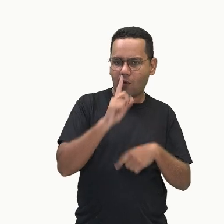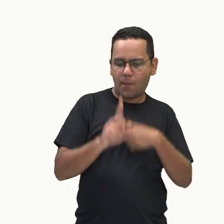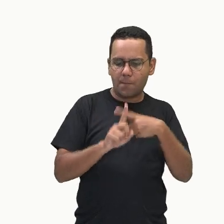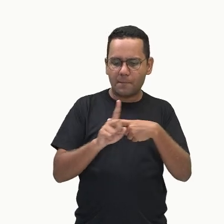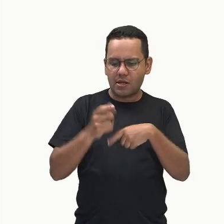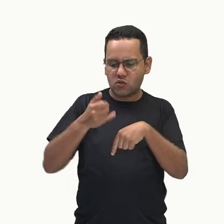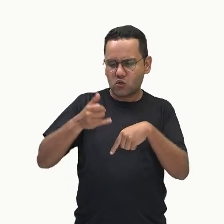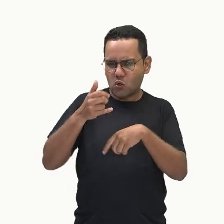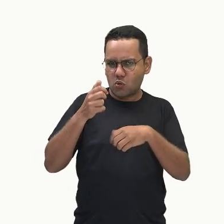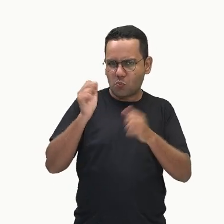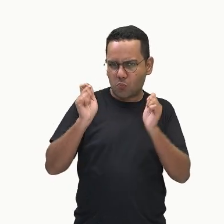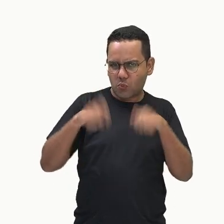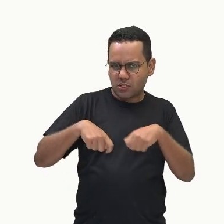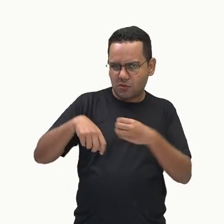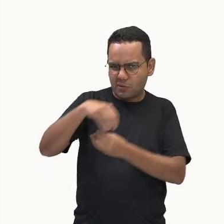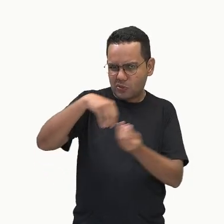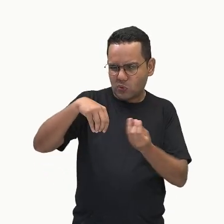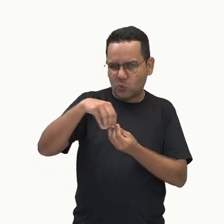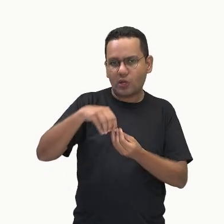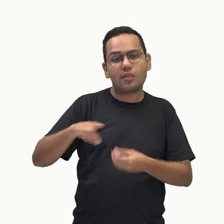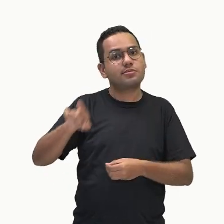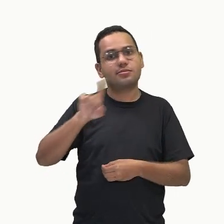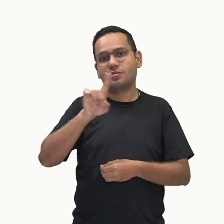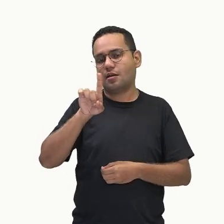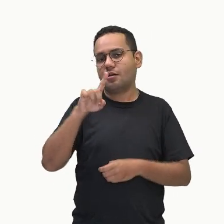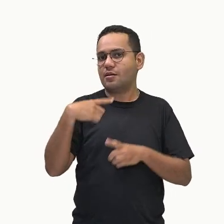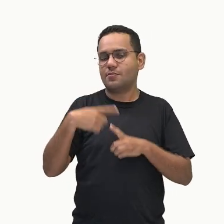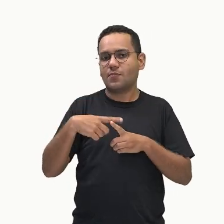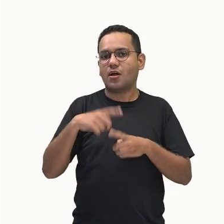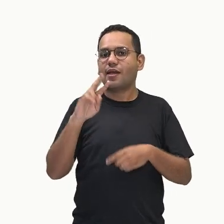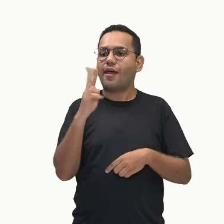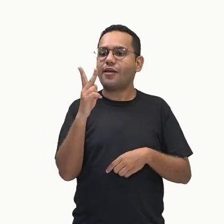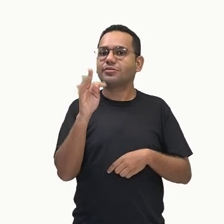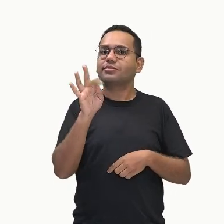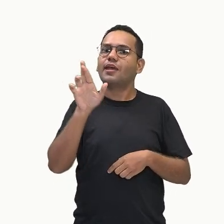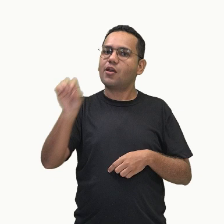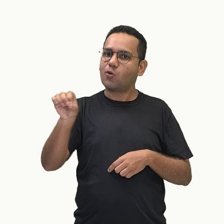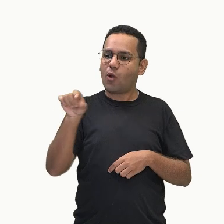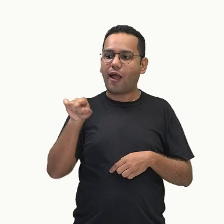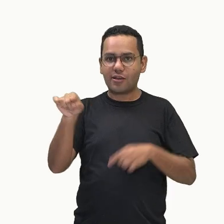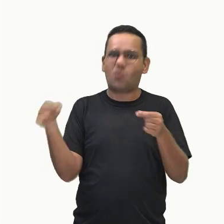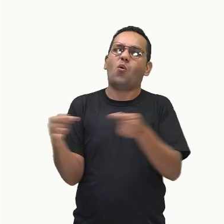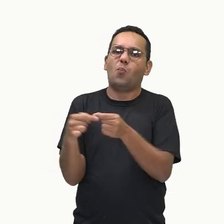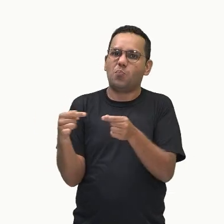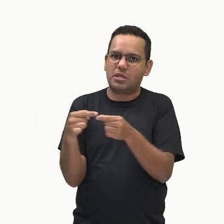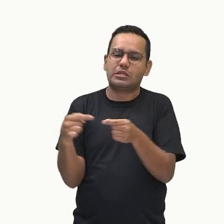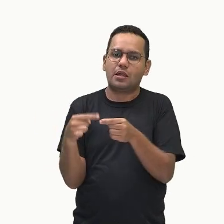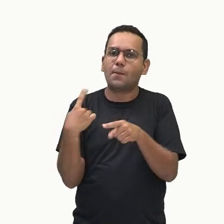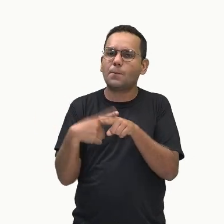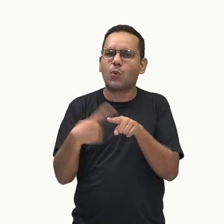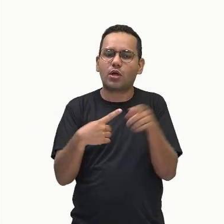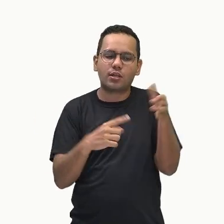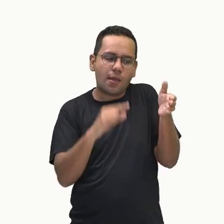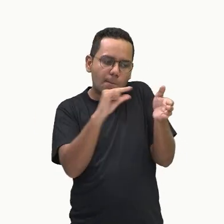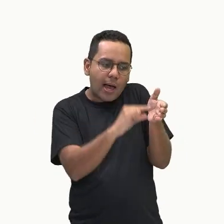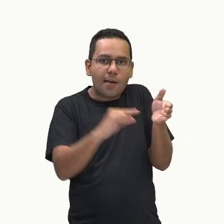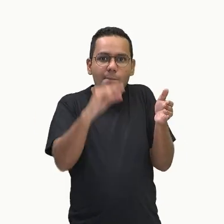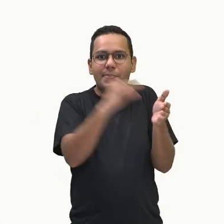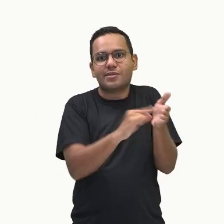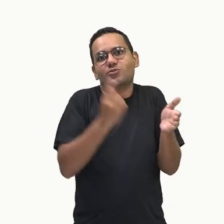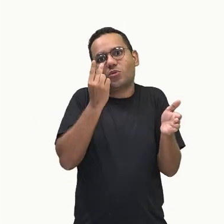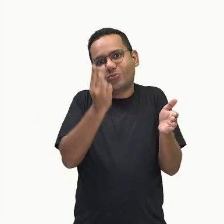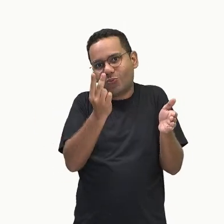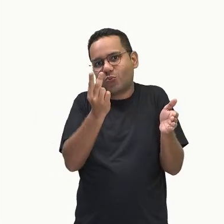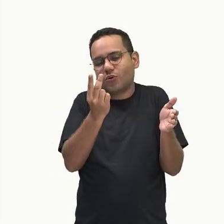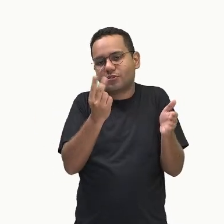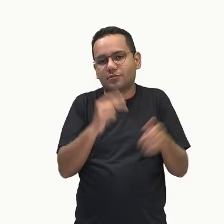aqui uma mistura heterogênea, com uma parte de óleo e uma parte de água. E tem um detalhe importante